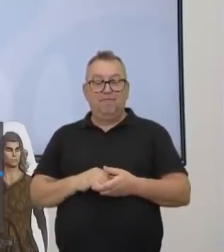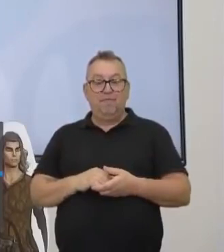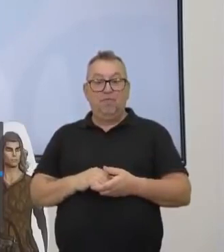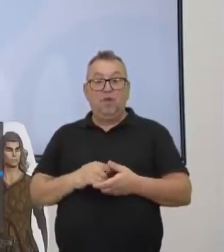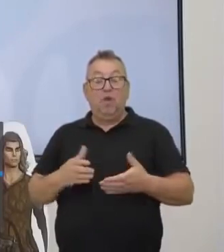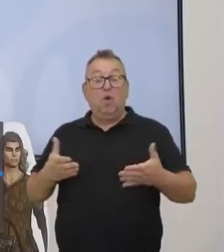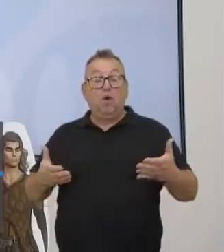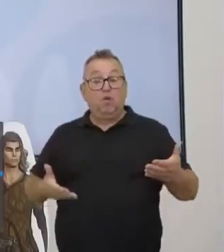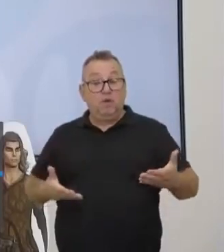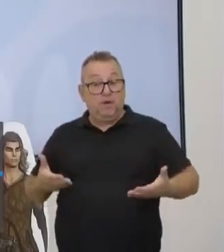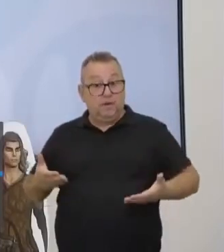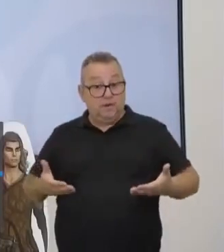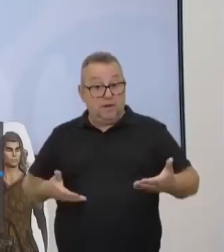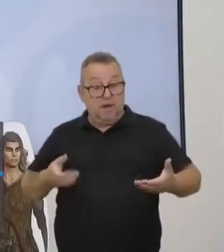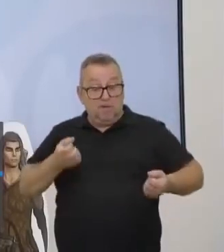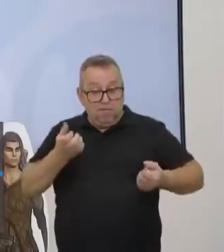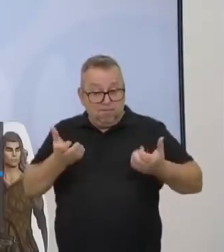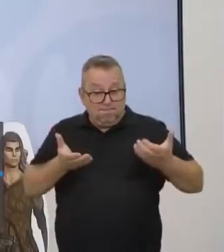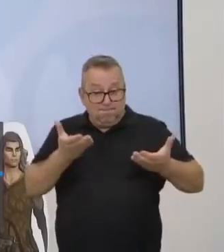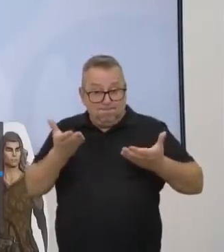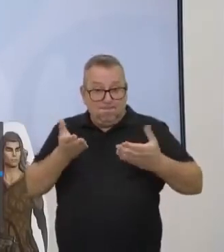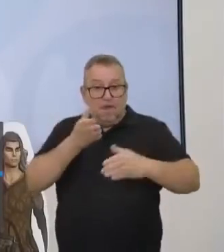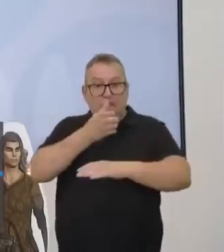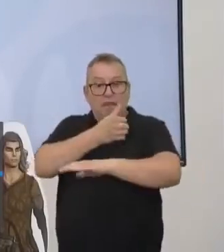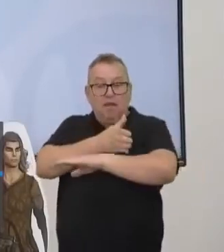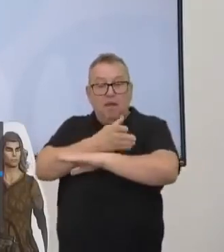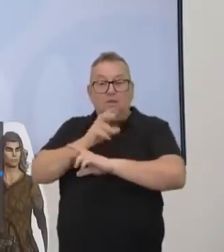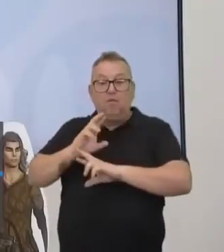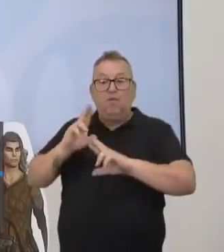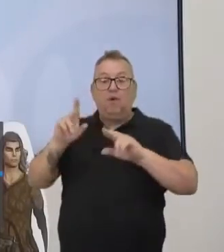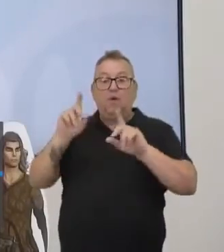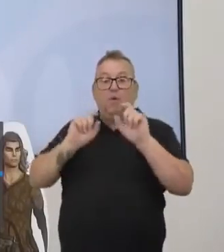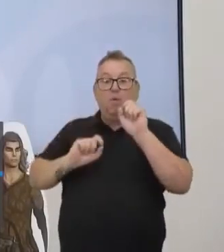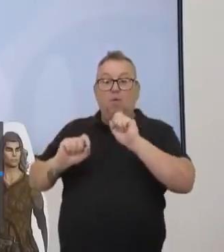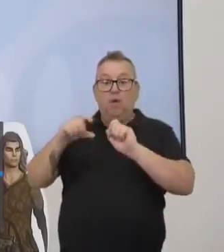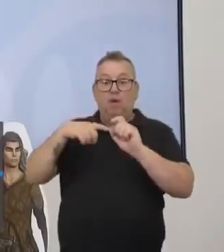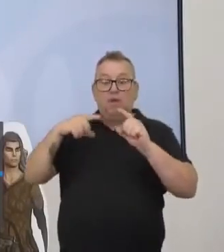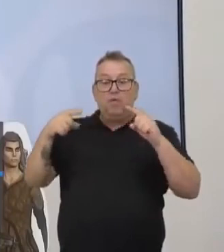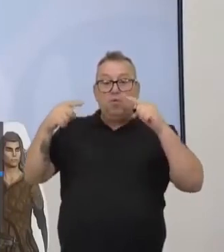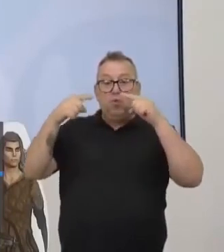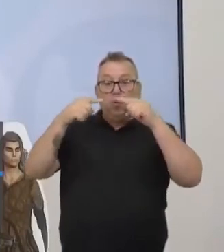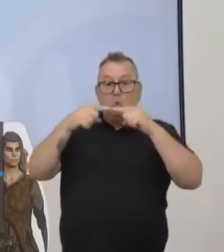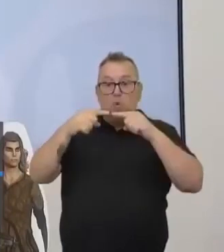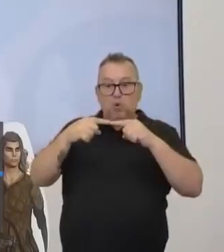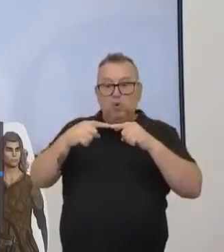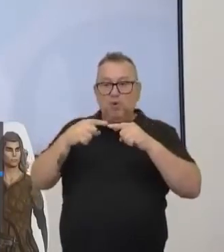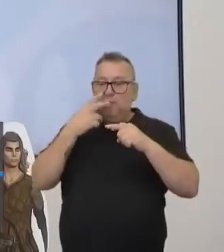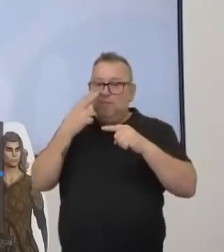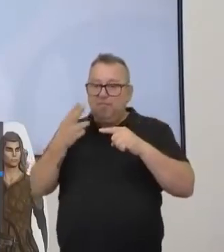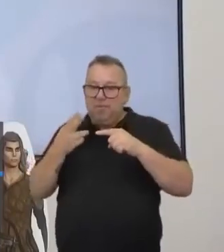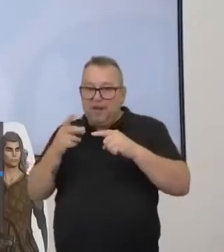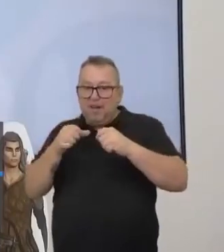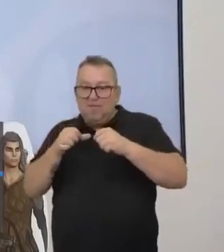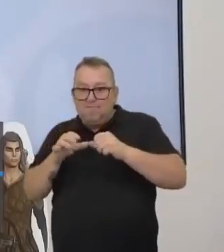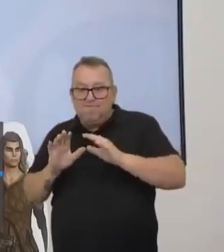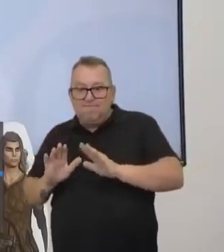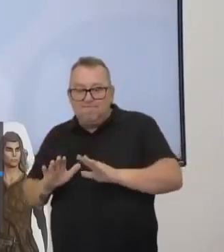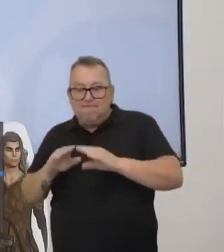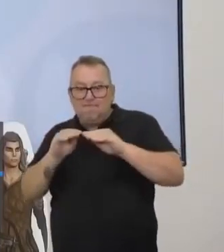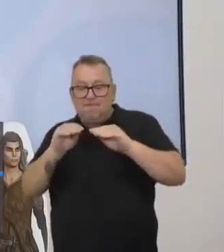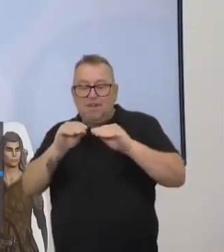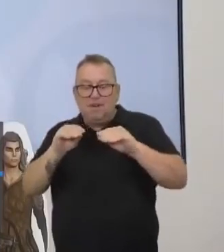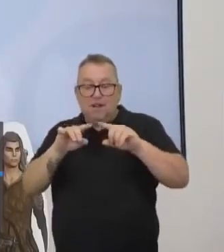está falando da servidão e Idade Média. Diferentemente, estavam ligados e presos à terra, que os senhores davam para